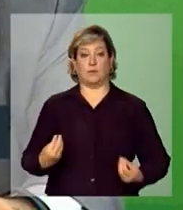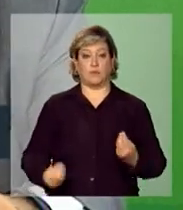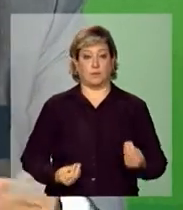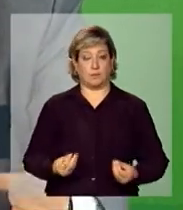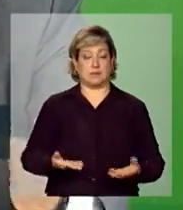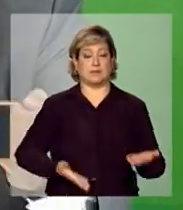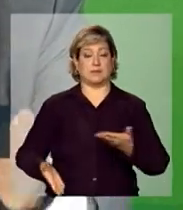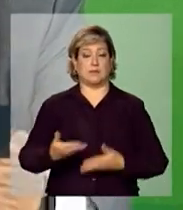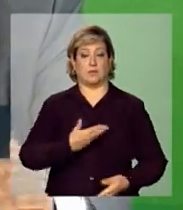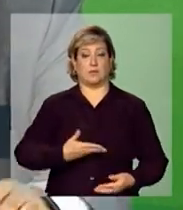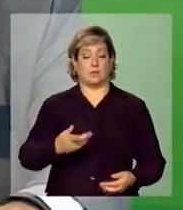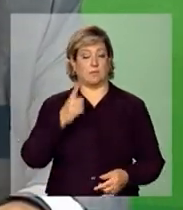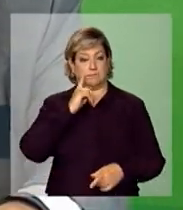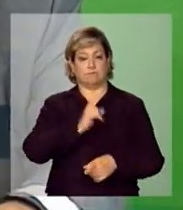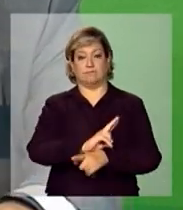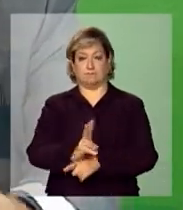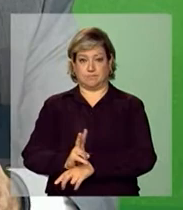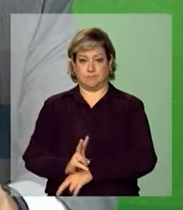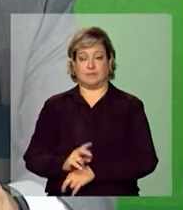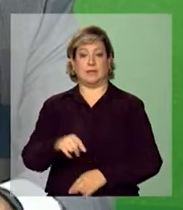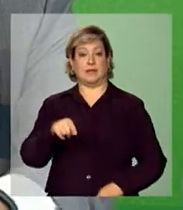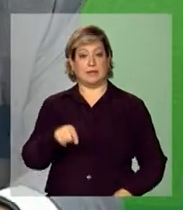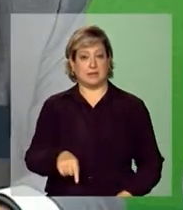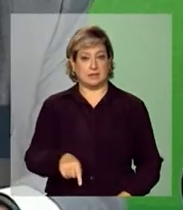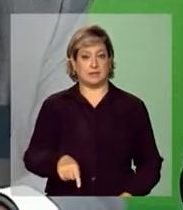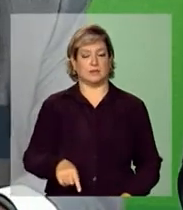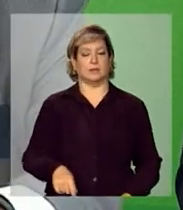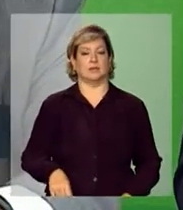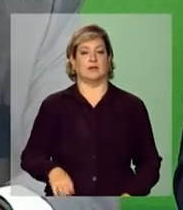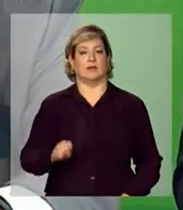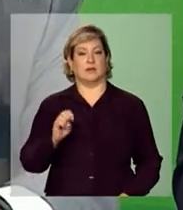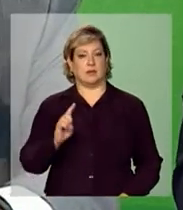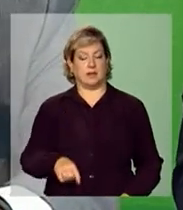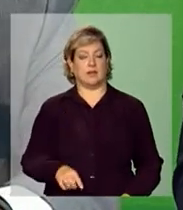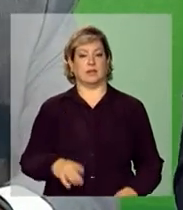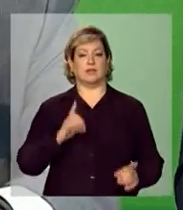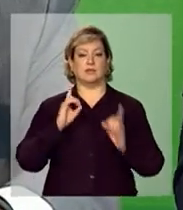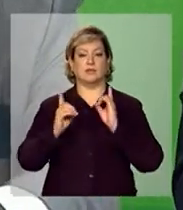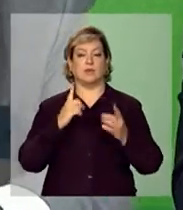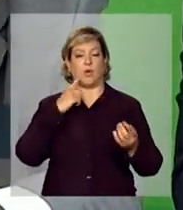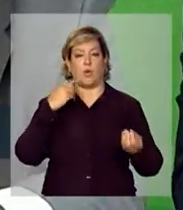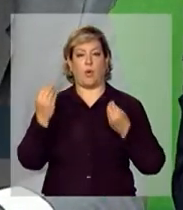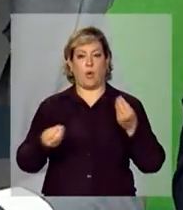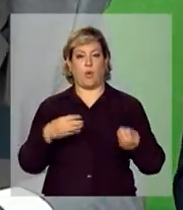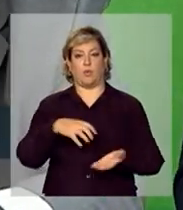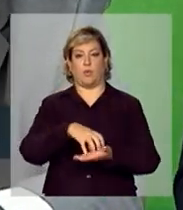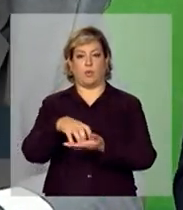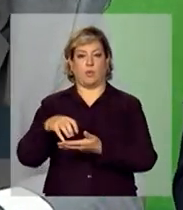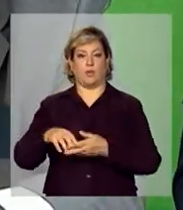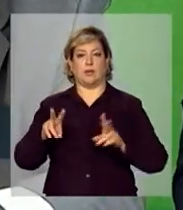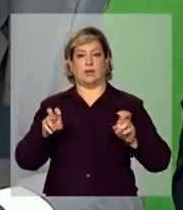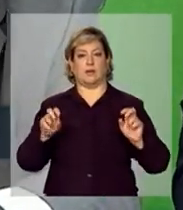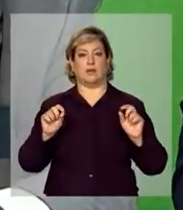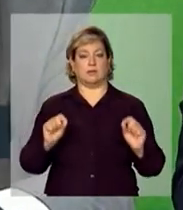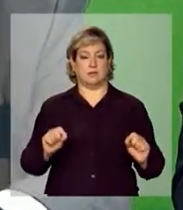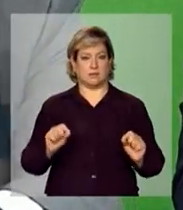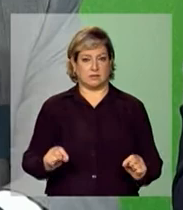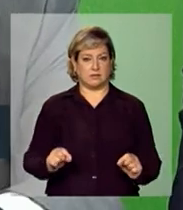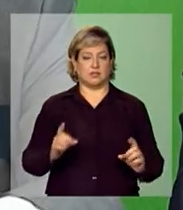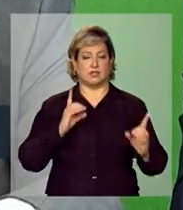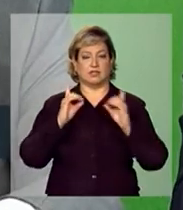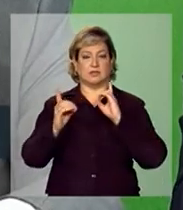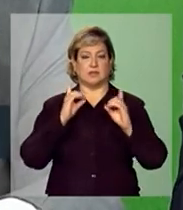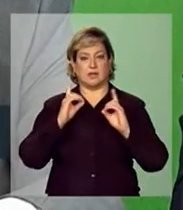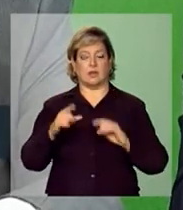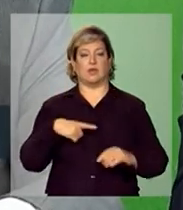público que cabe a nós fiscalizados Isso evidentemente será objeto de discussão pelos grupos temáticos também será objeto de uma diálogo